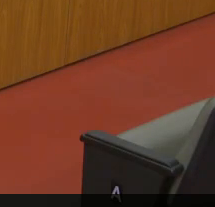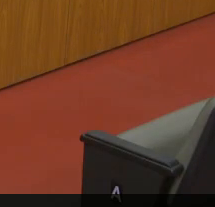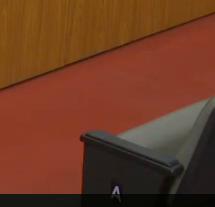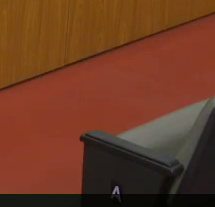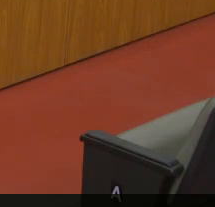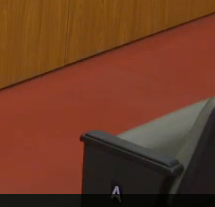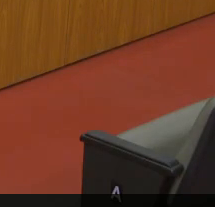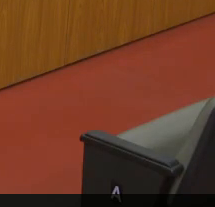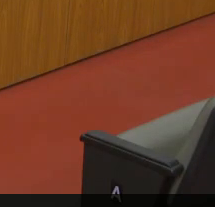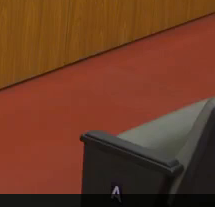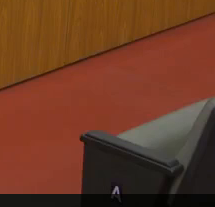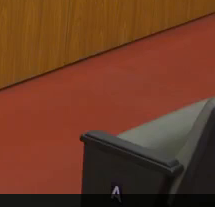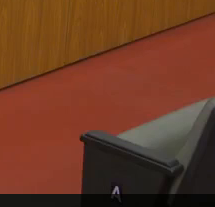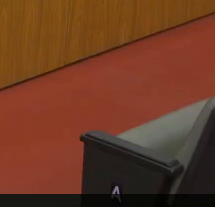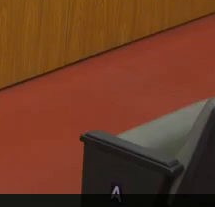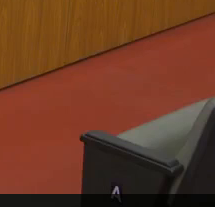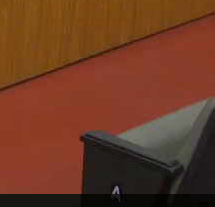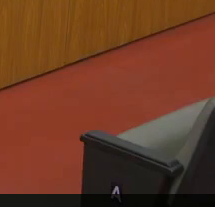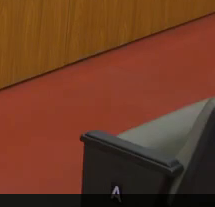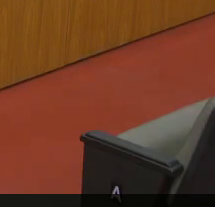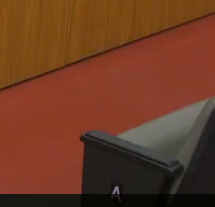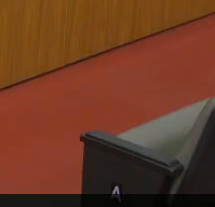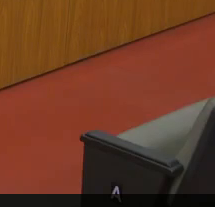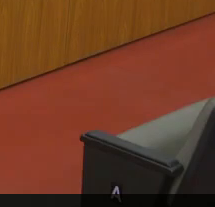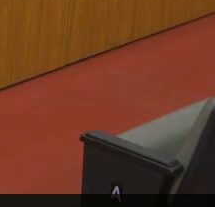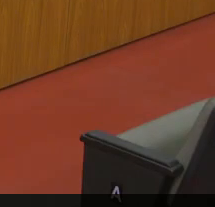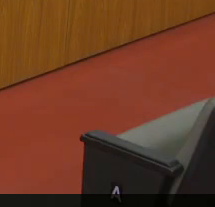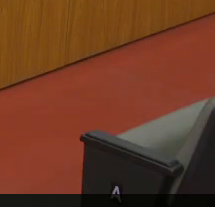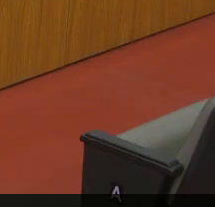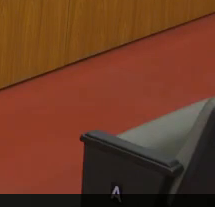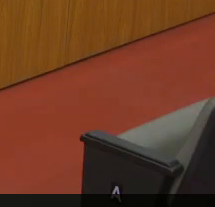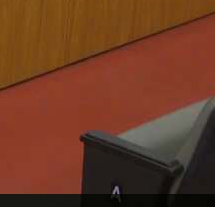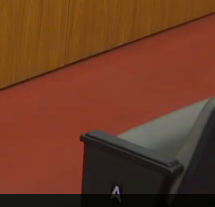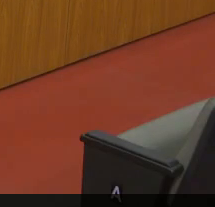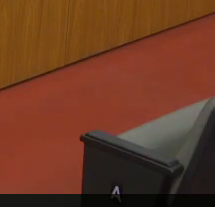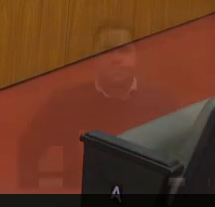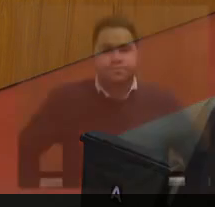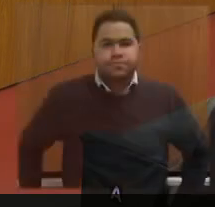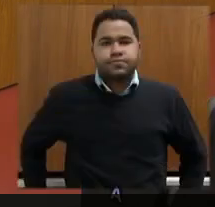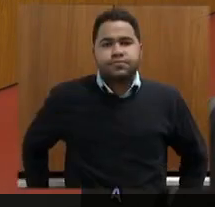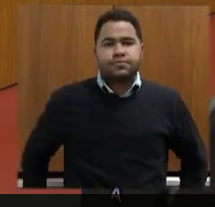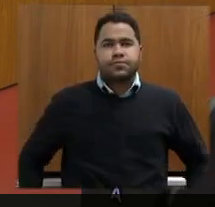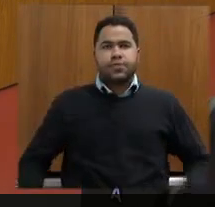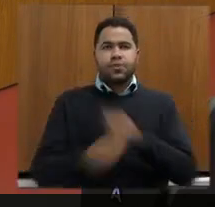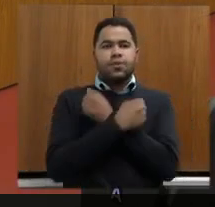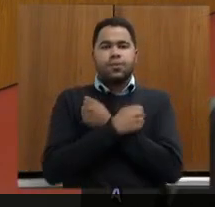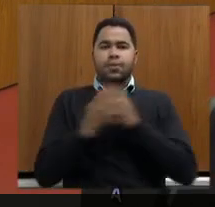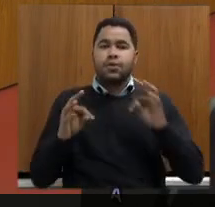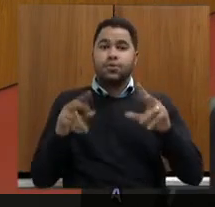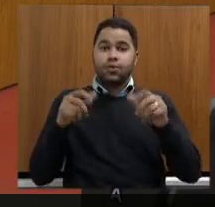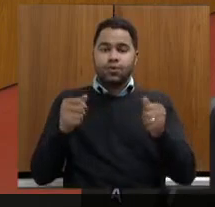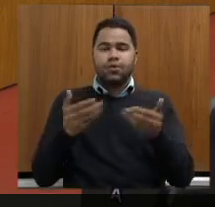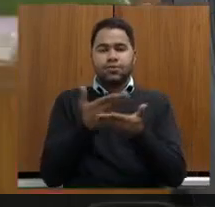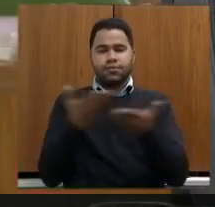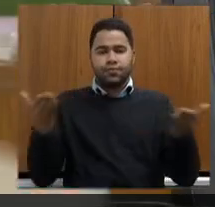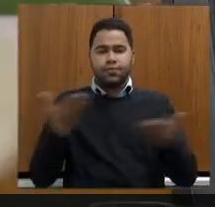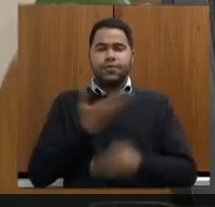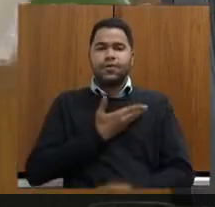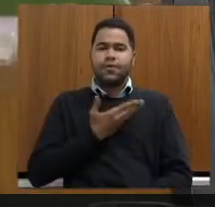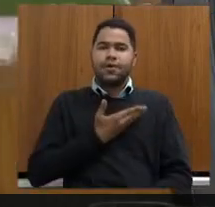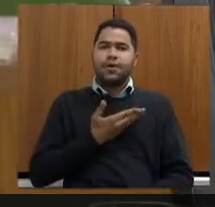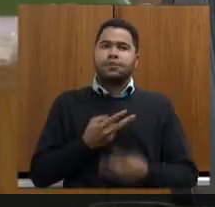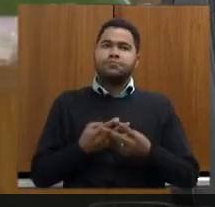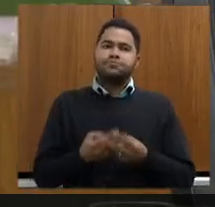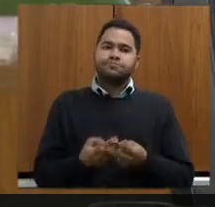feito Pelas nossas Minas Pelas nossas Gerais e um abraço a todos os colegas que ficaram aqui